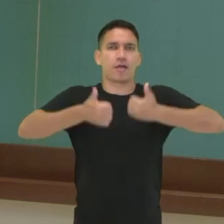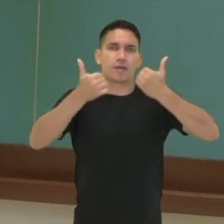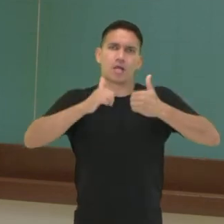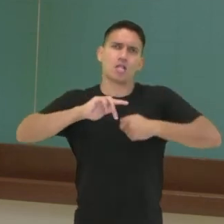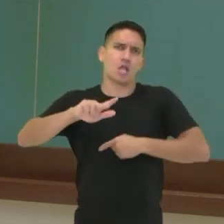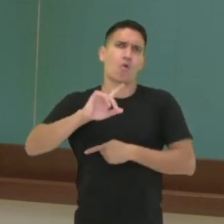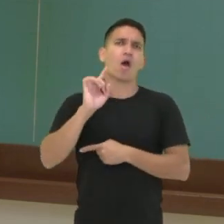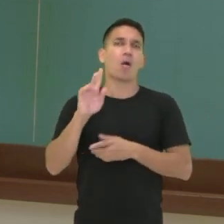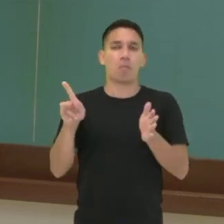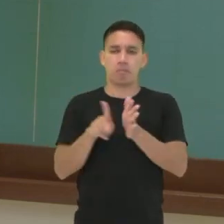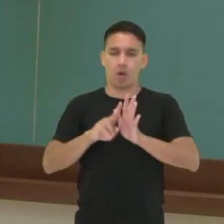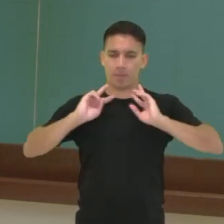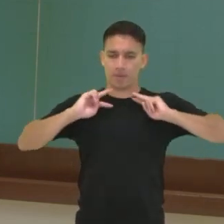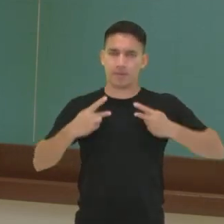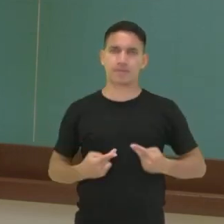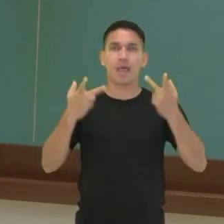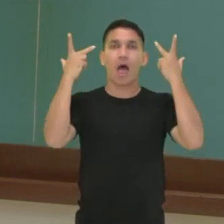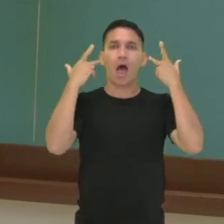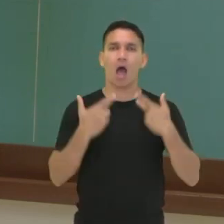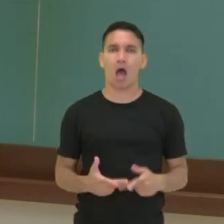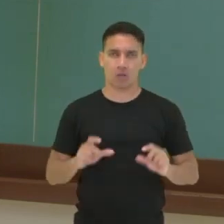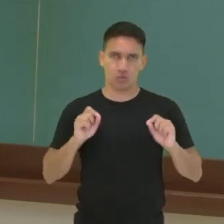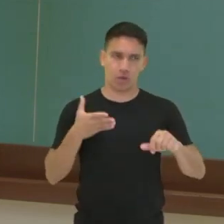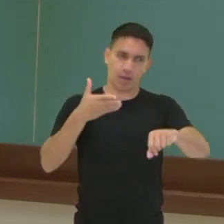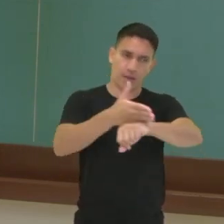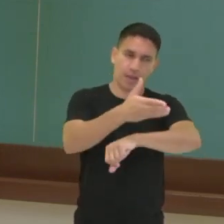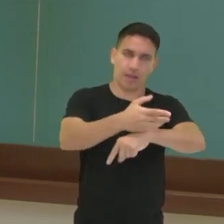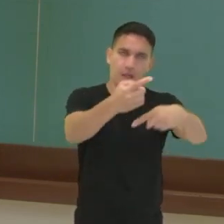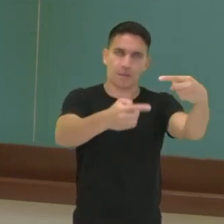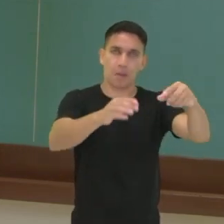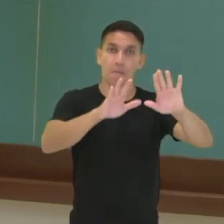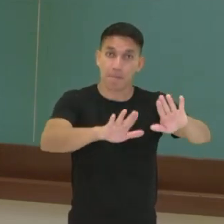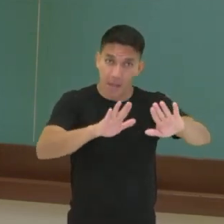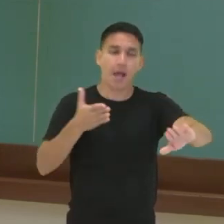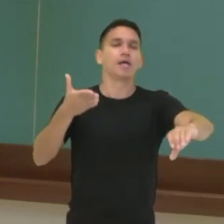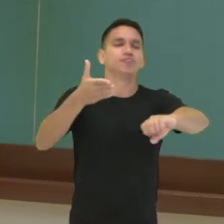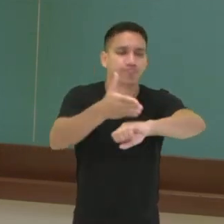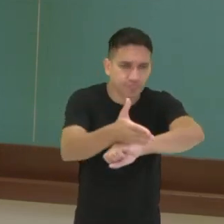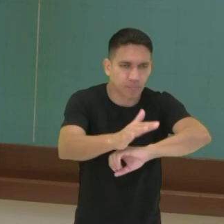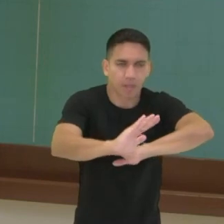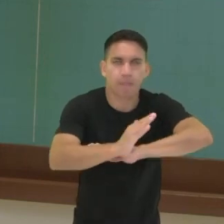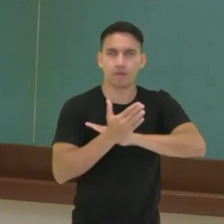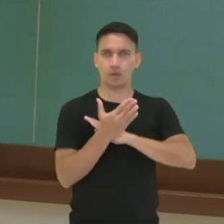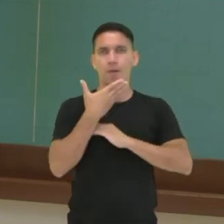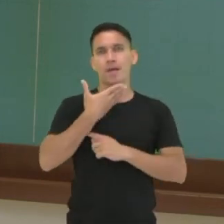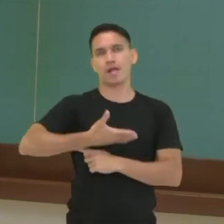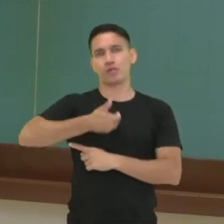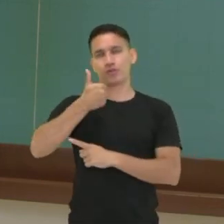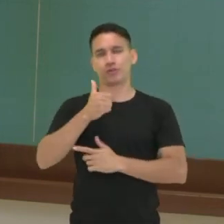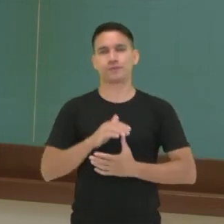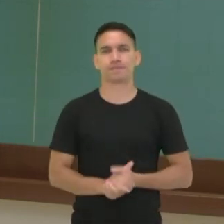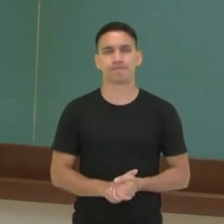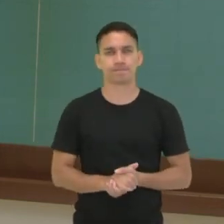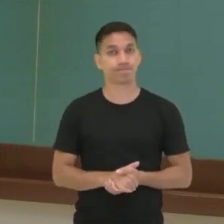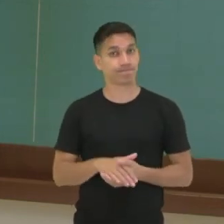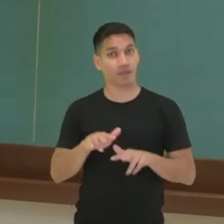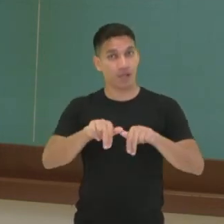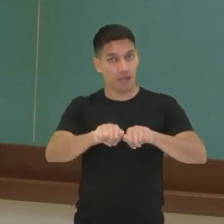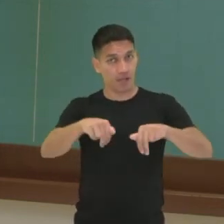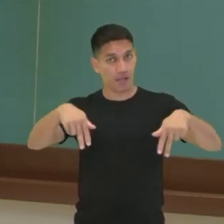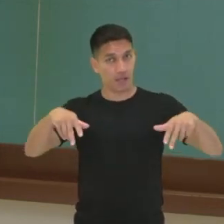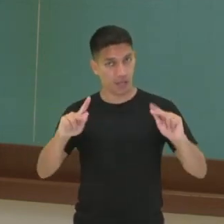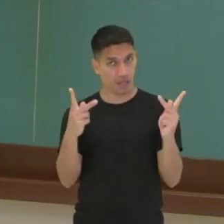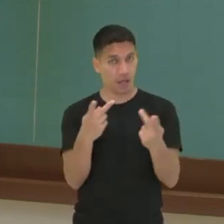seja natural participar da política, mas isso nos torna melhores, é o que ela acredita, certo? Ao defender